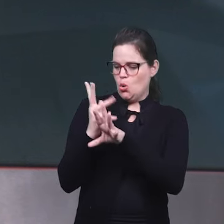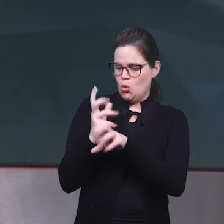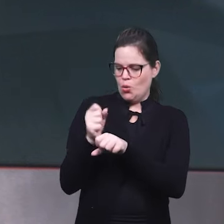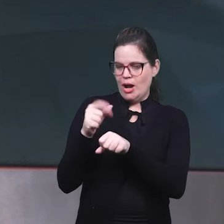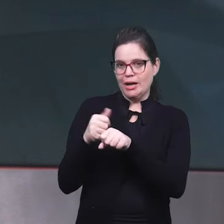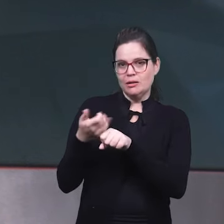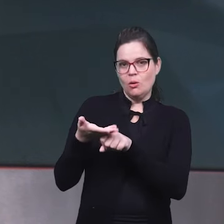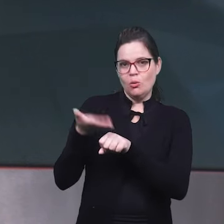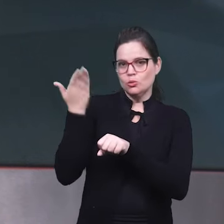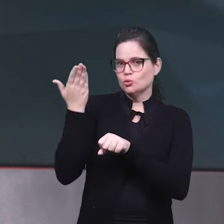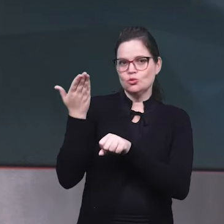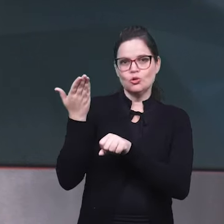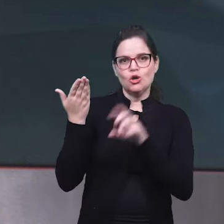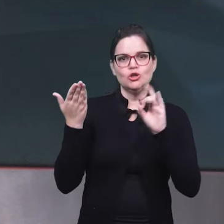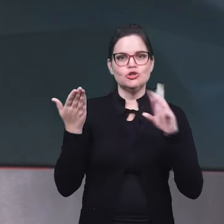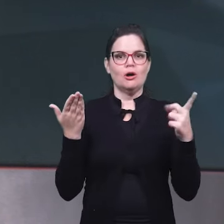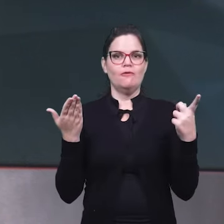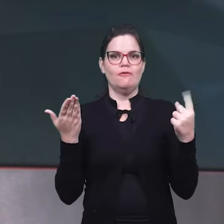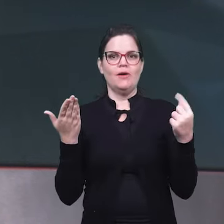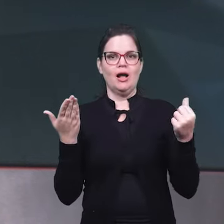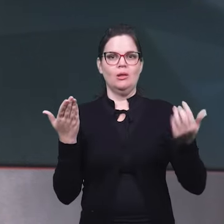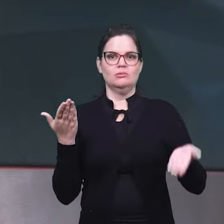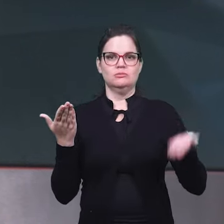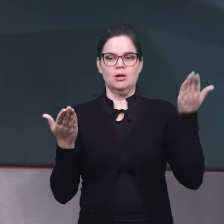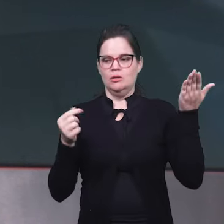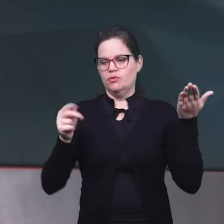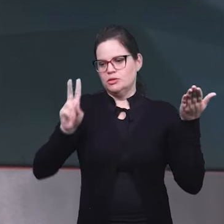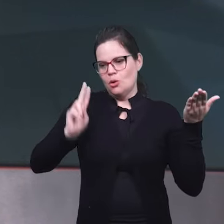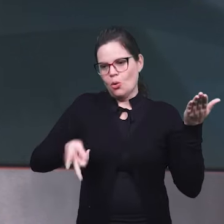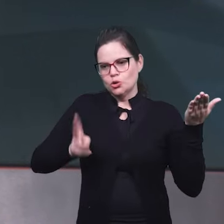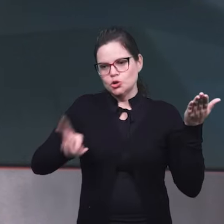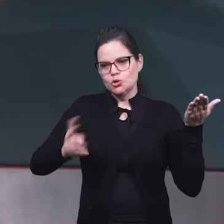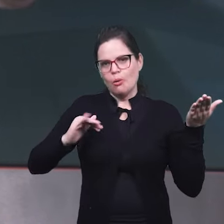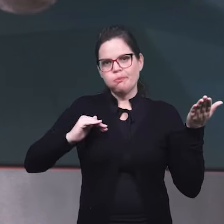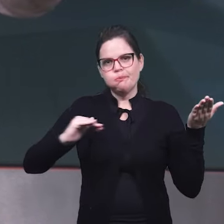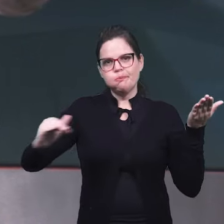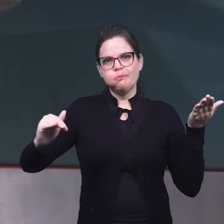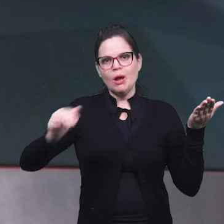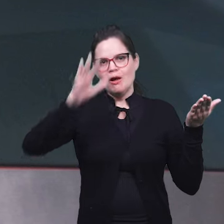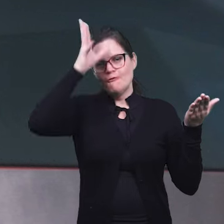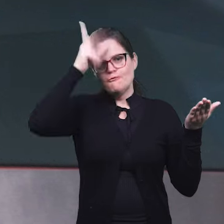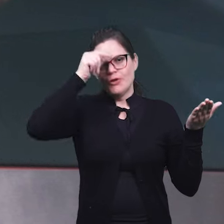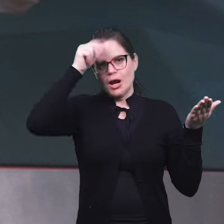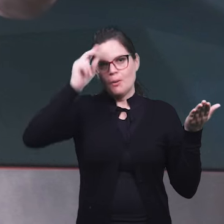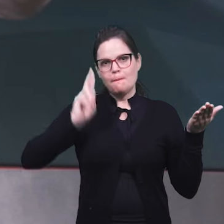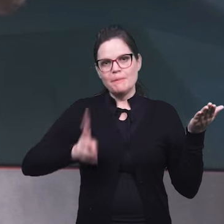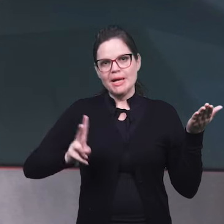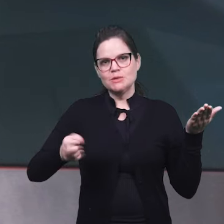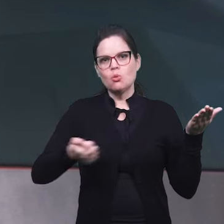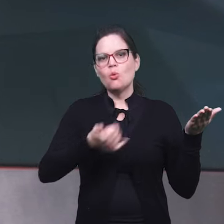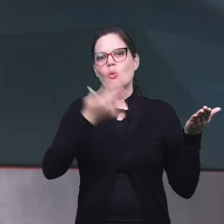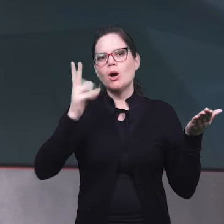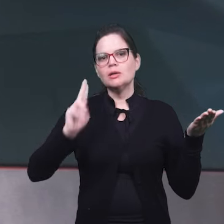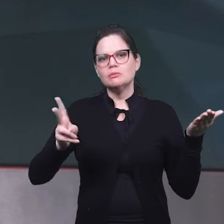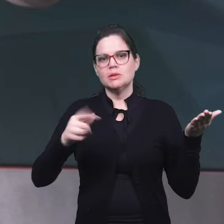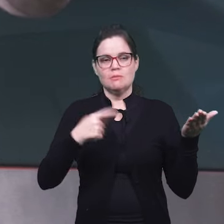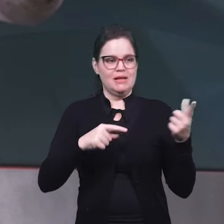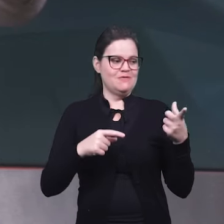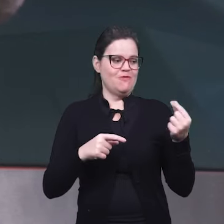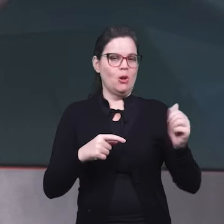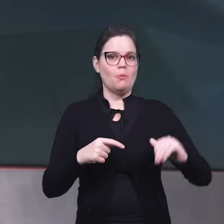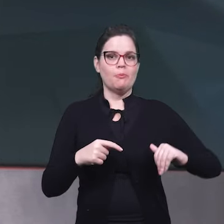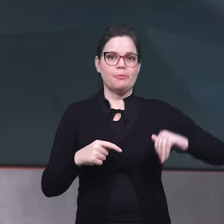não aumentou só o preço. Então você continua tendo o mesmo tanto de carro, o mesmo tanto de frango, o mesmo tanto